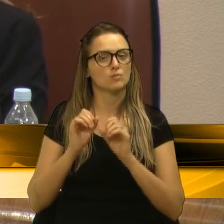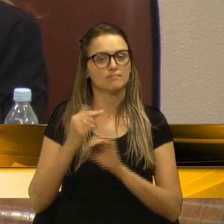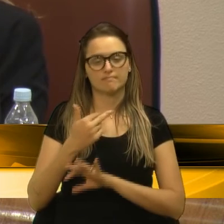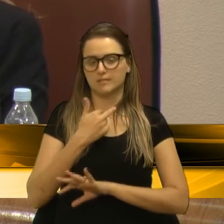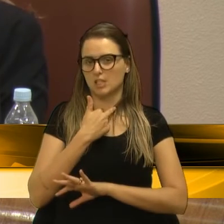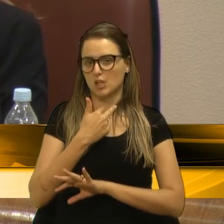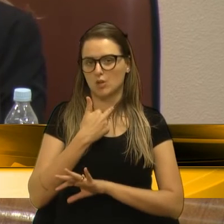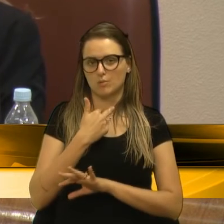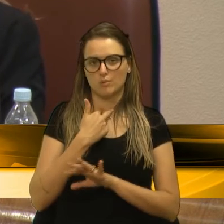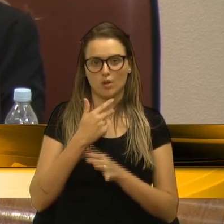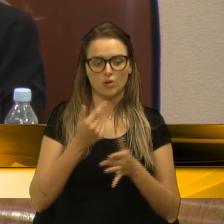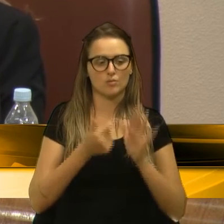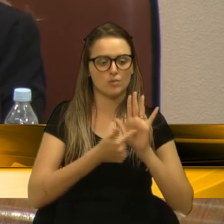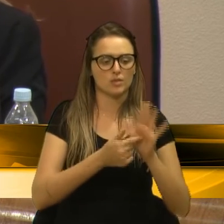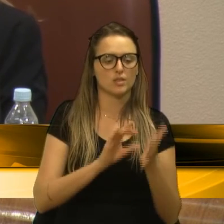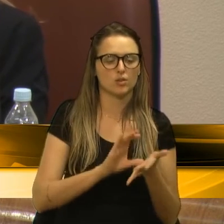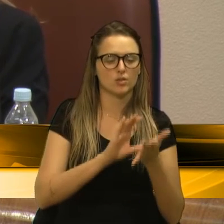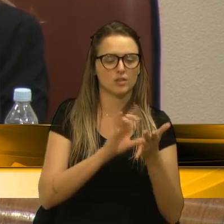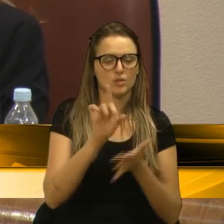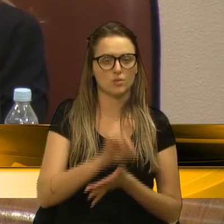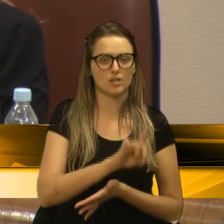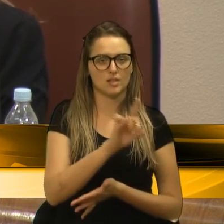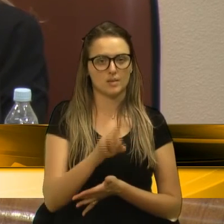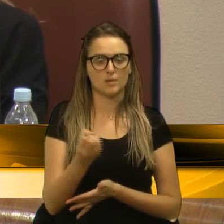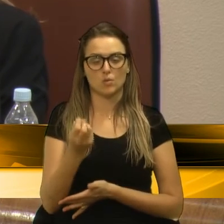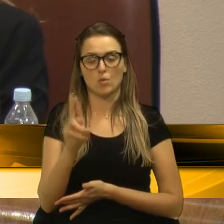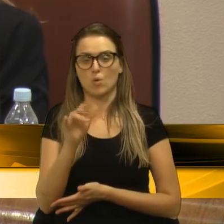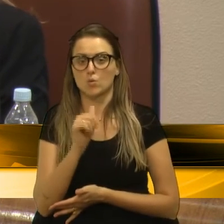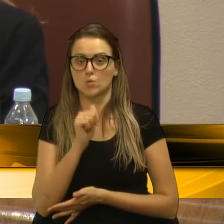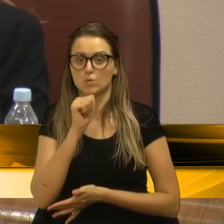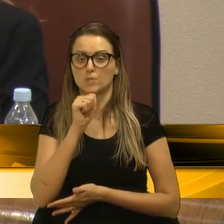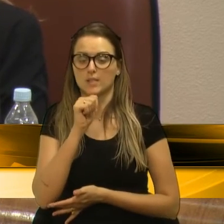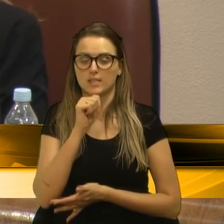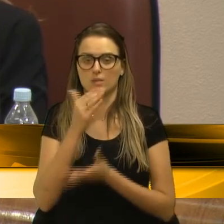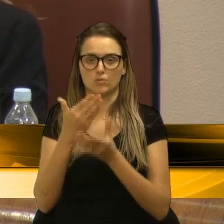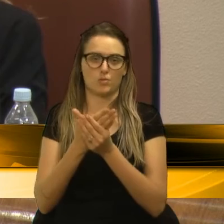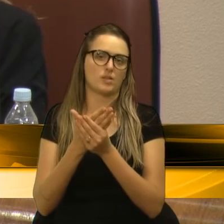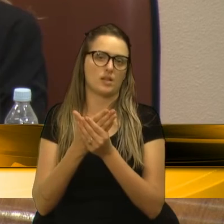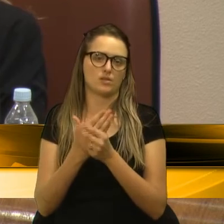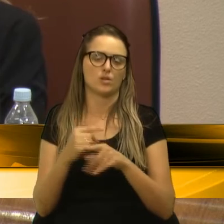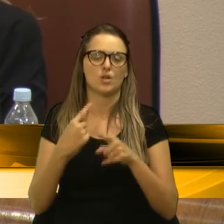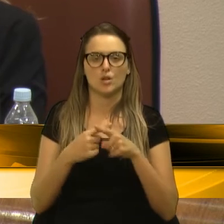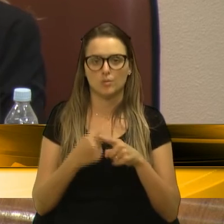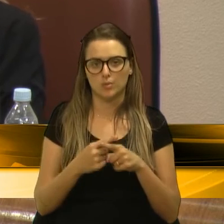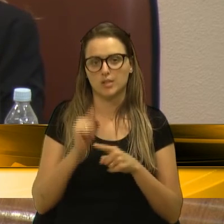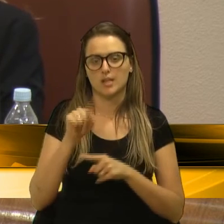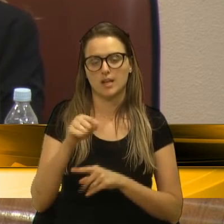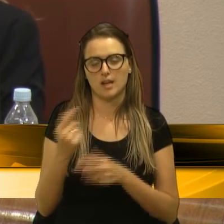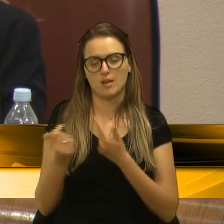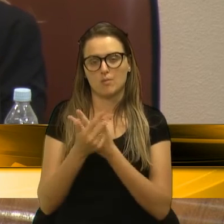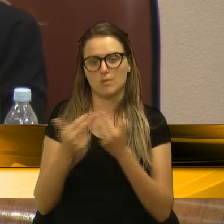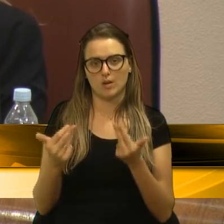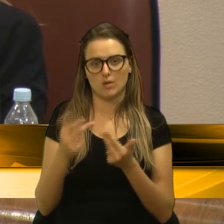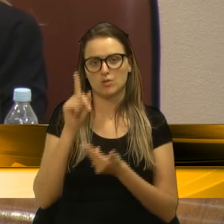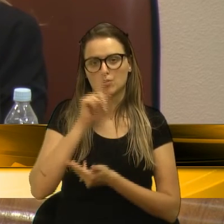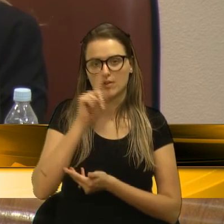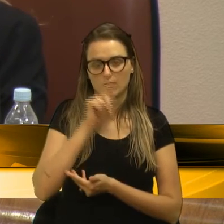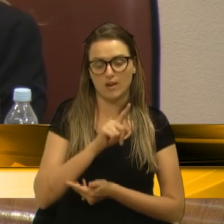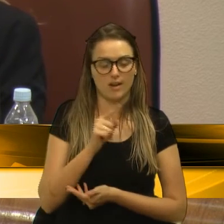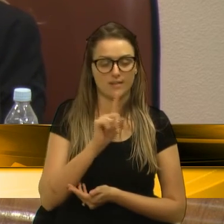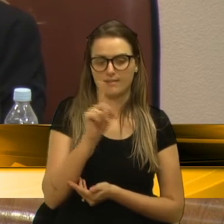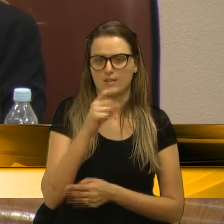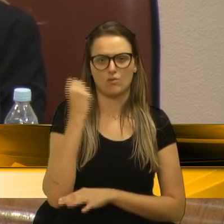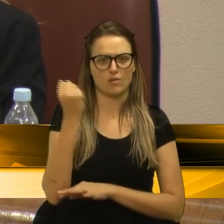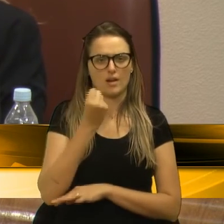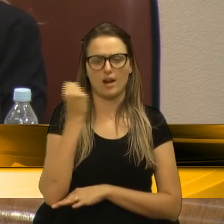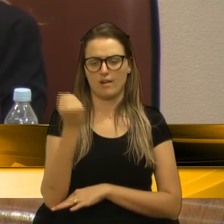levada ao consequente cancelamento ou suspensão do certame, porquanto julgo tratar-se de uma falha de menor gravidade